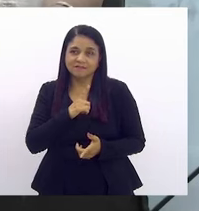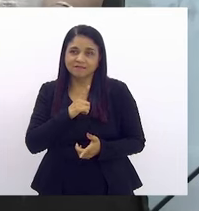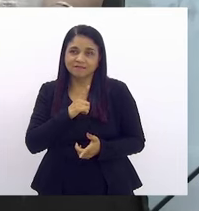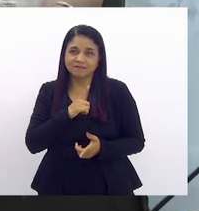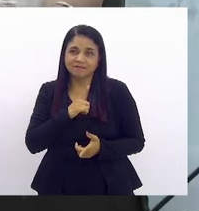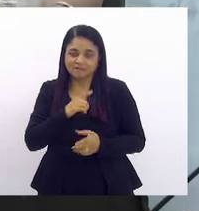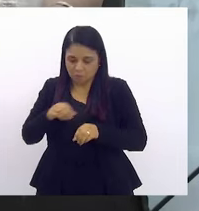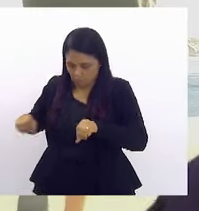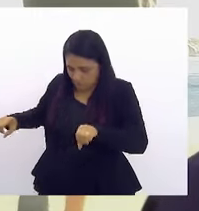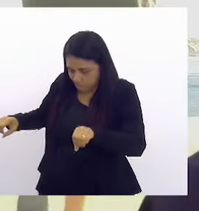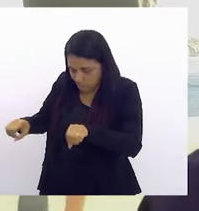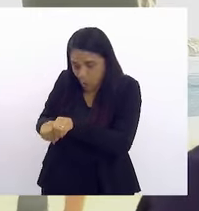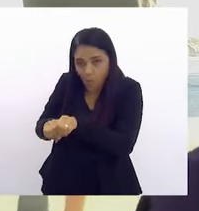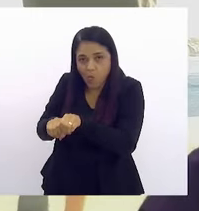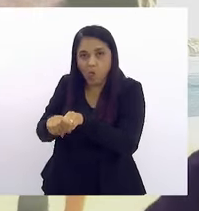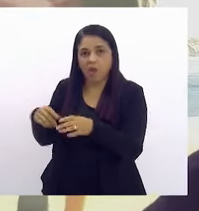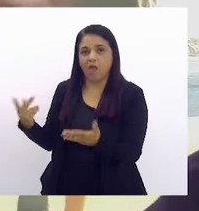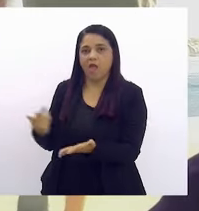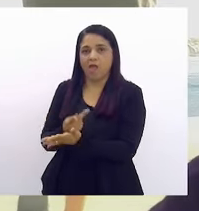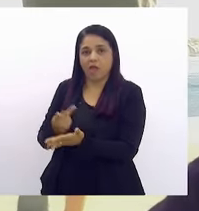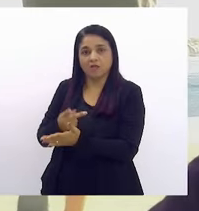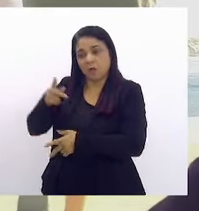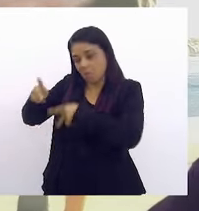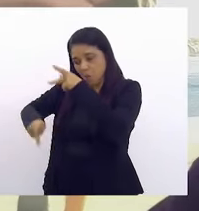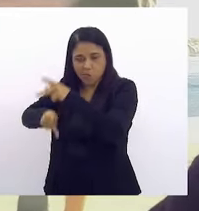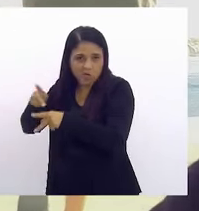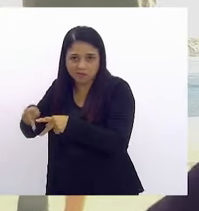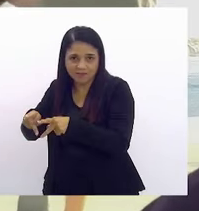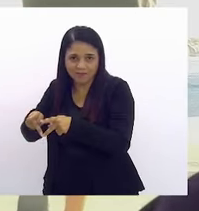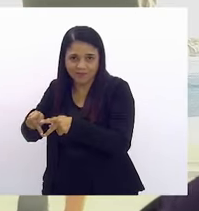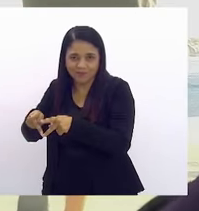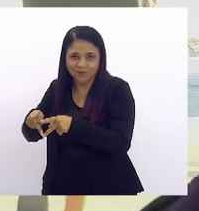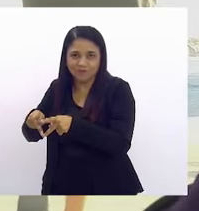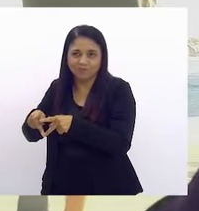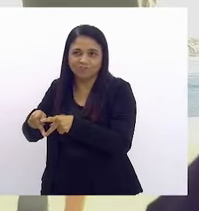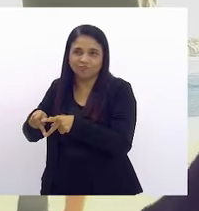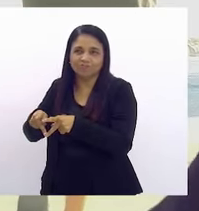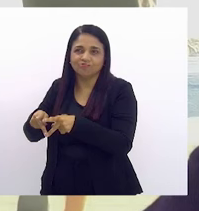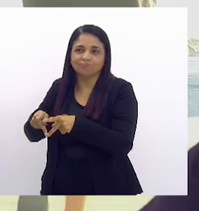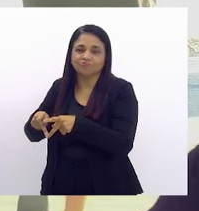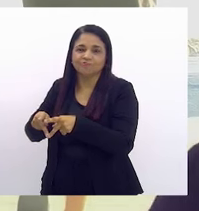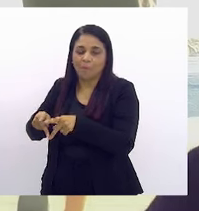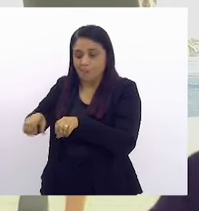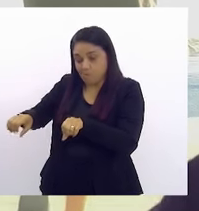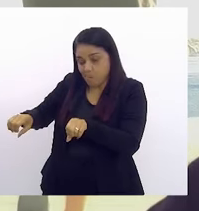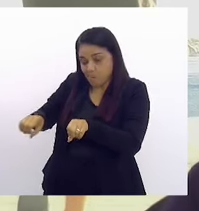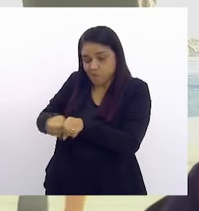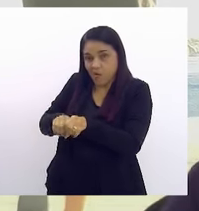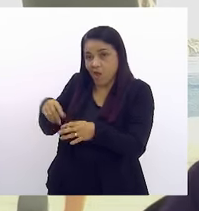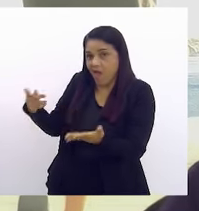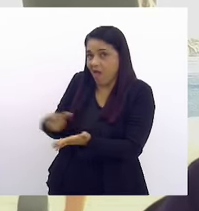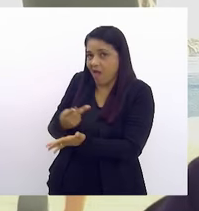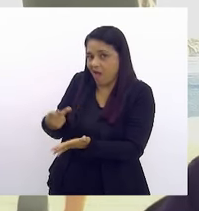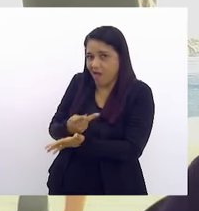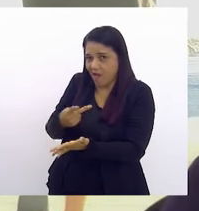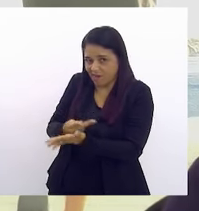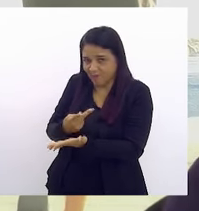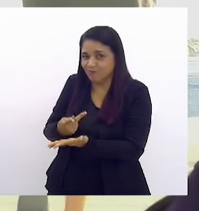ligação de esgoto, muitas vezes a população não faz a última milha, a última perna da ligação, continua,